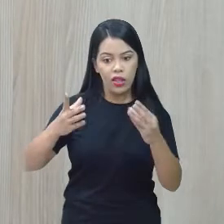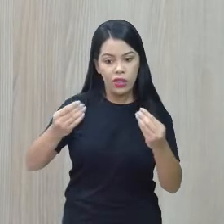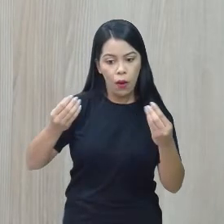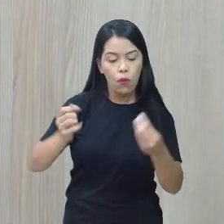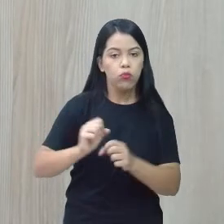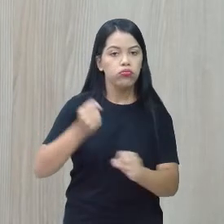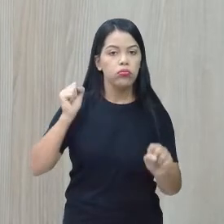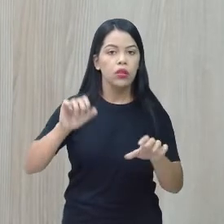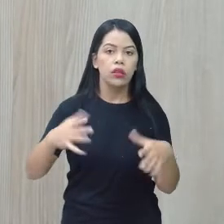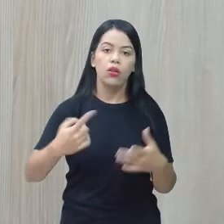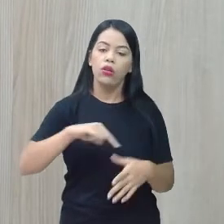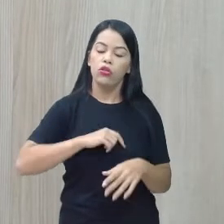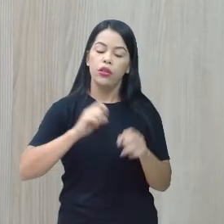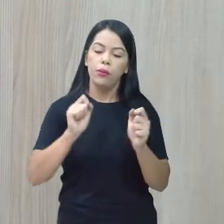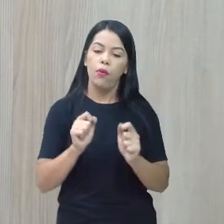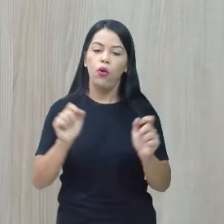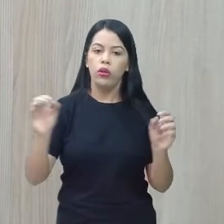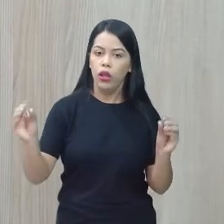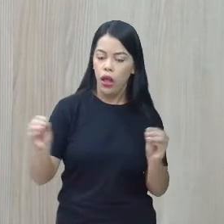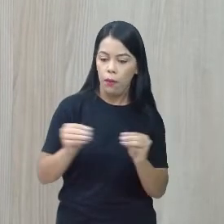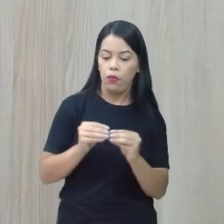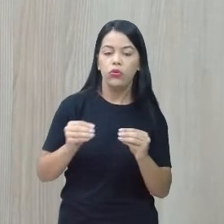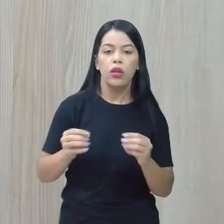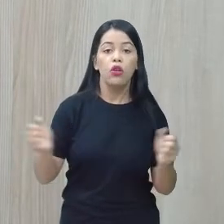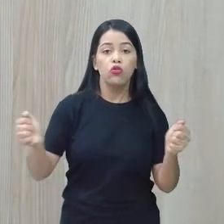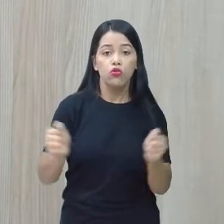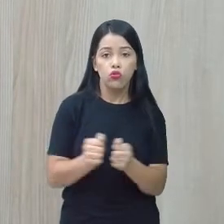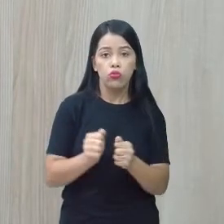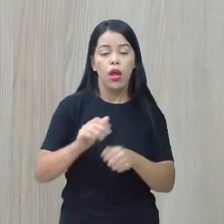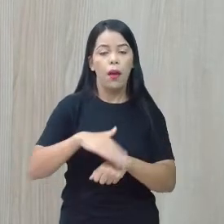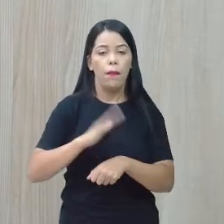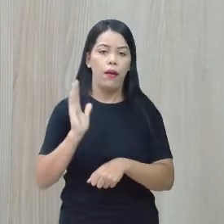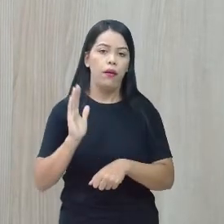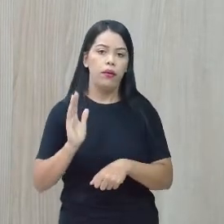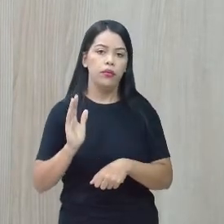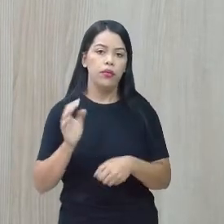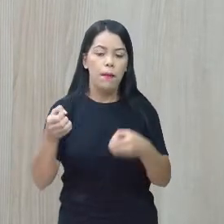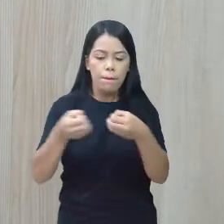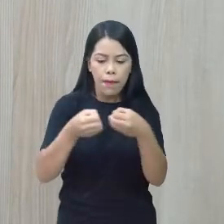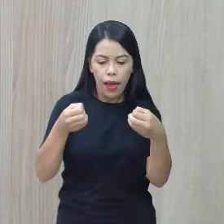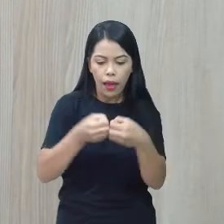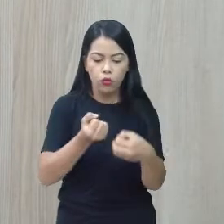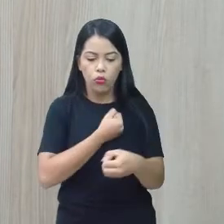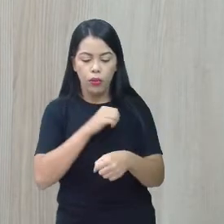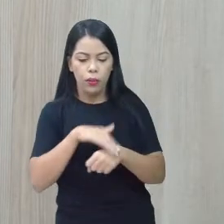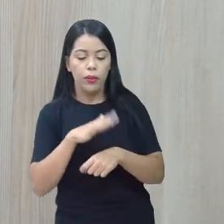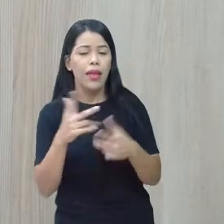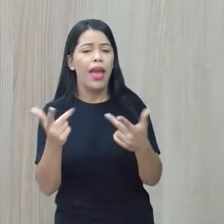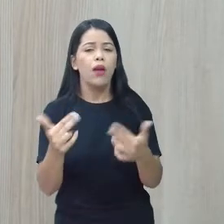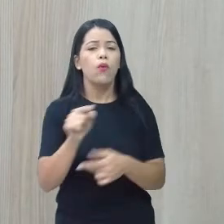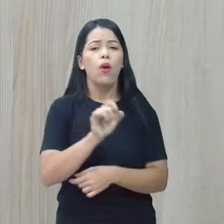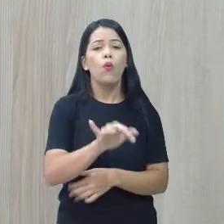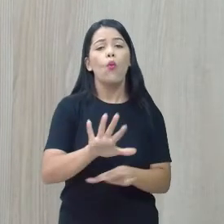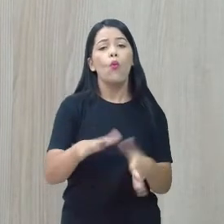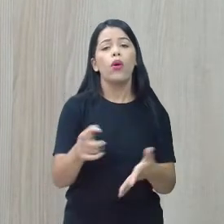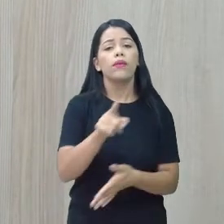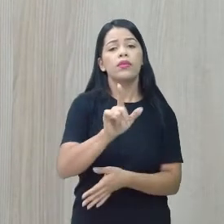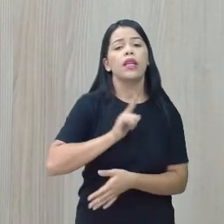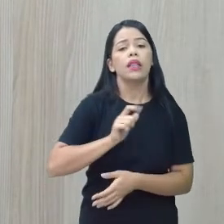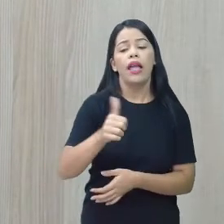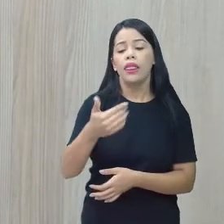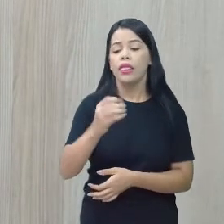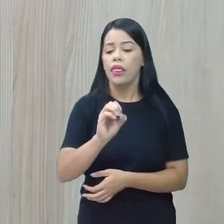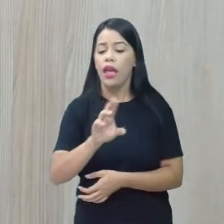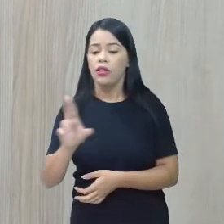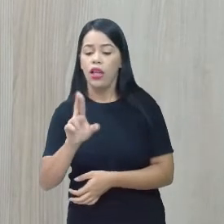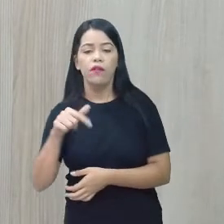que a gente pode aproximar dessa forma, certo? É a mesma coisa de você ter R$10 e você